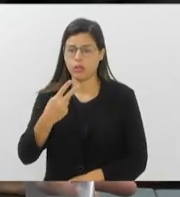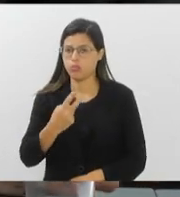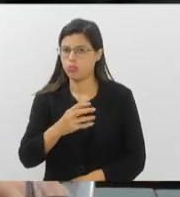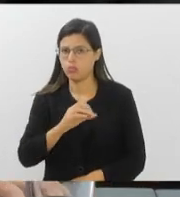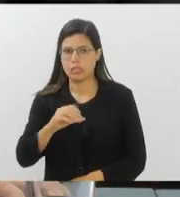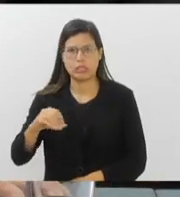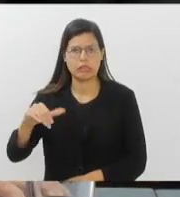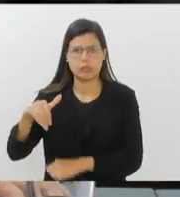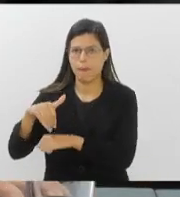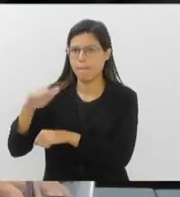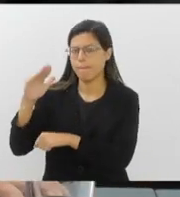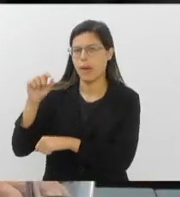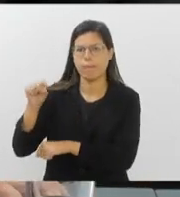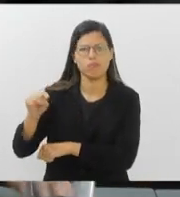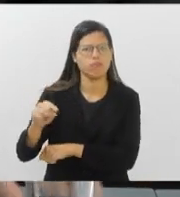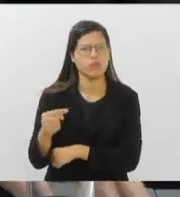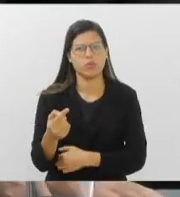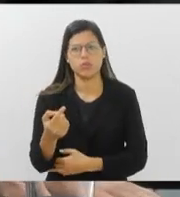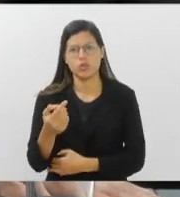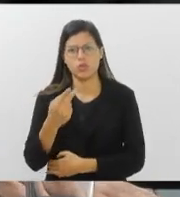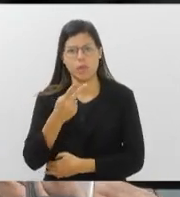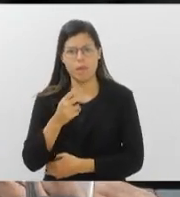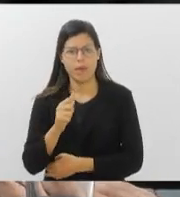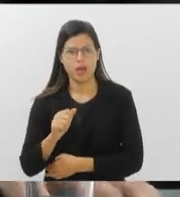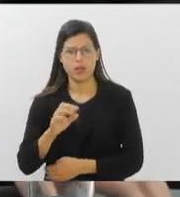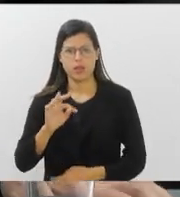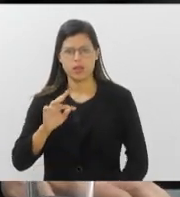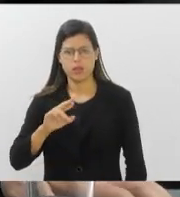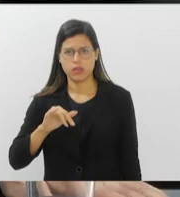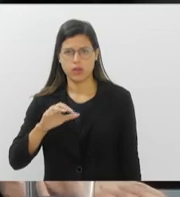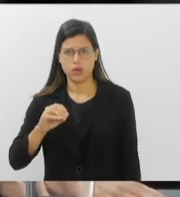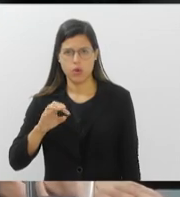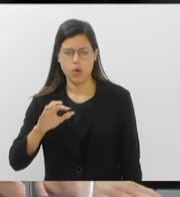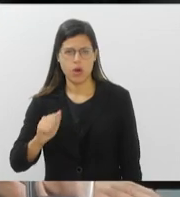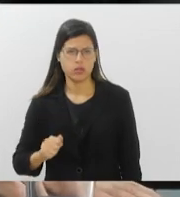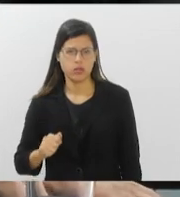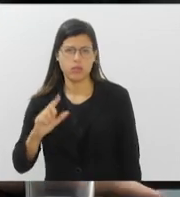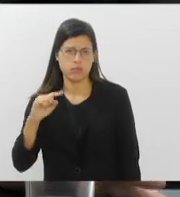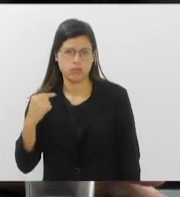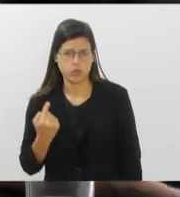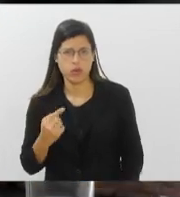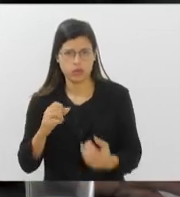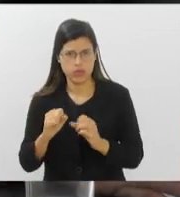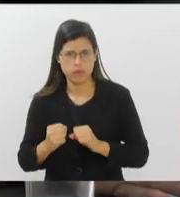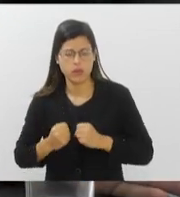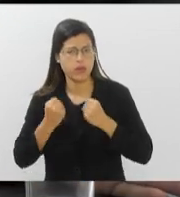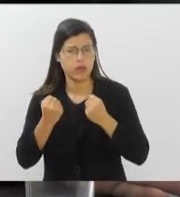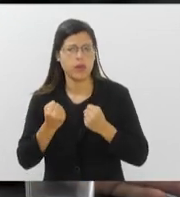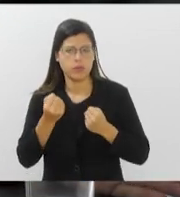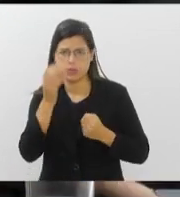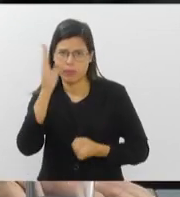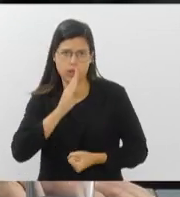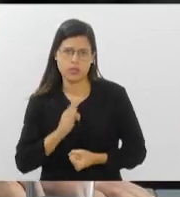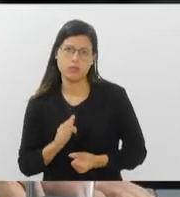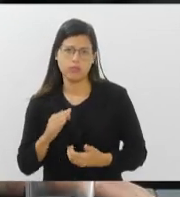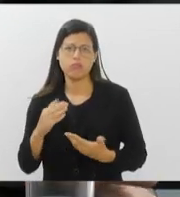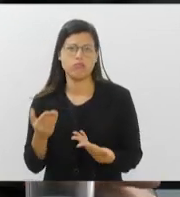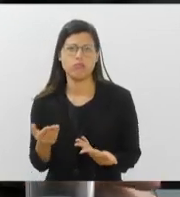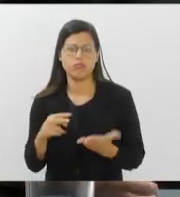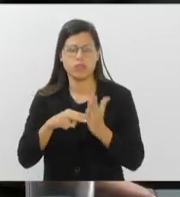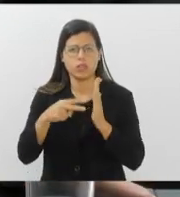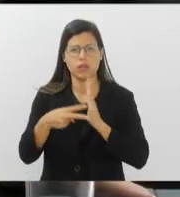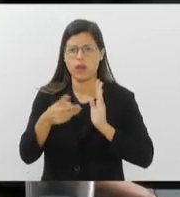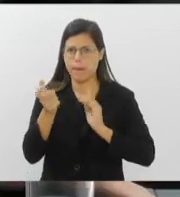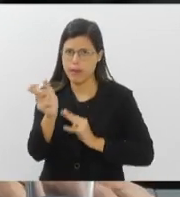Né? Desde que sejamos brasileiros e defendamos a pátria, somos patriotas. Olha,